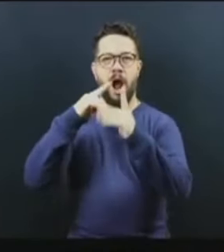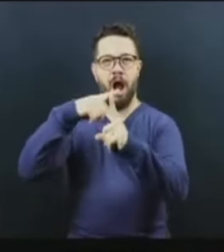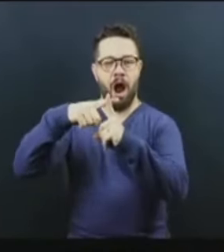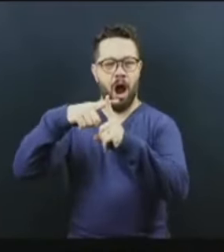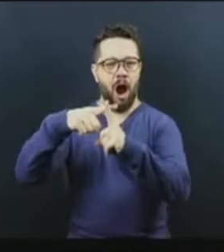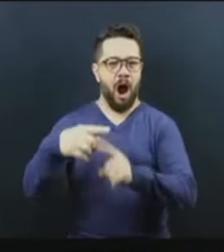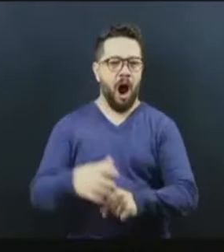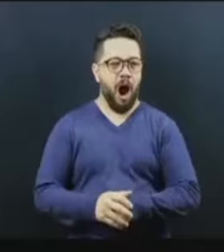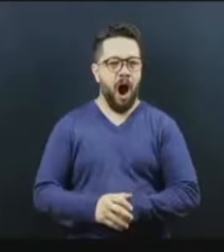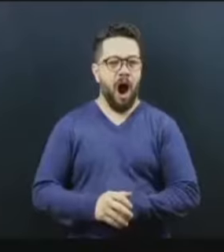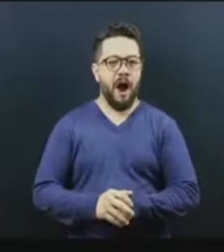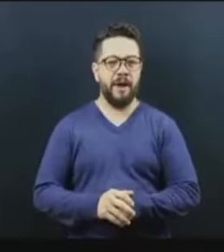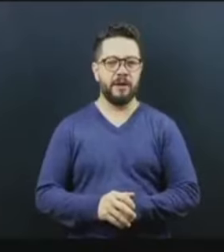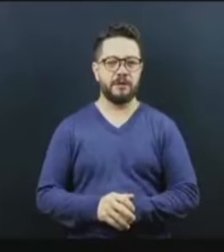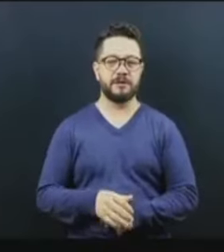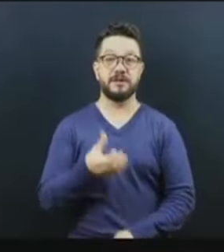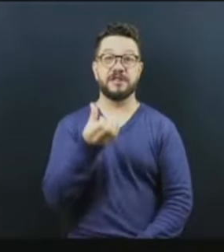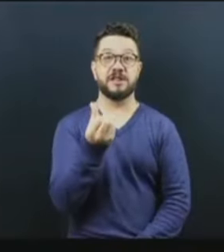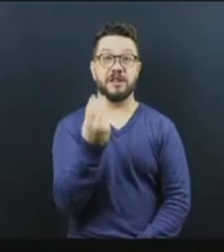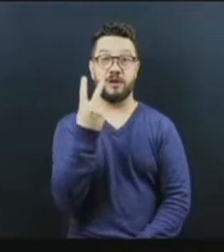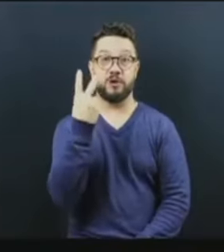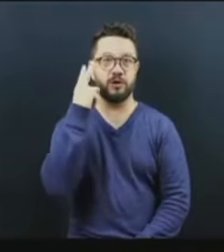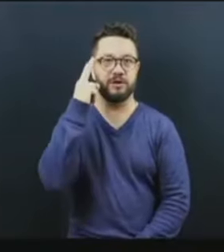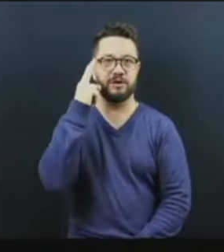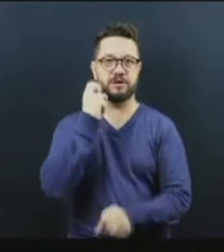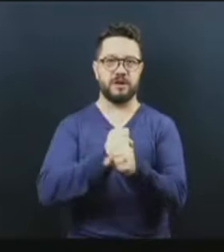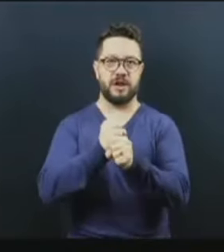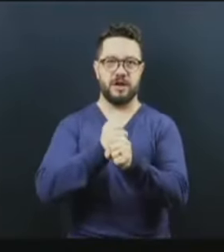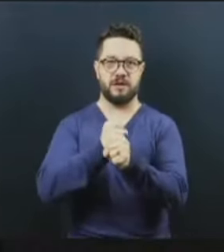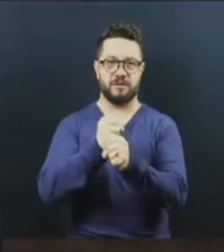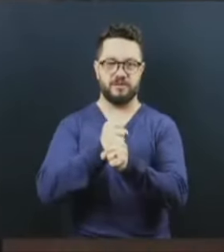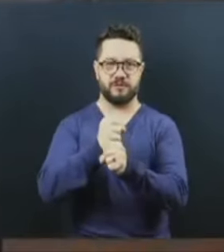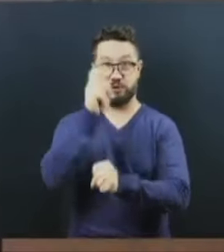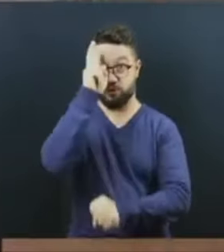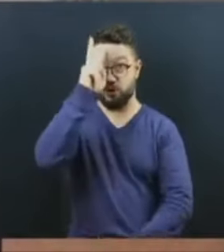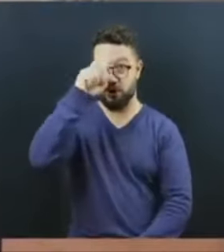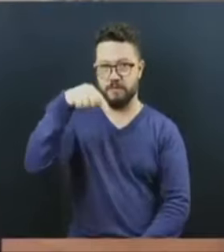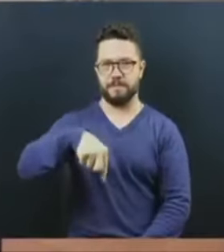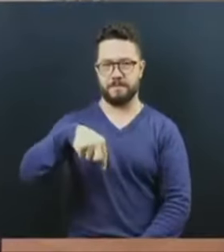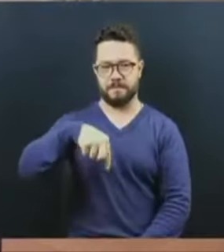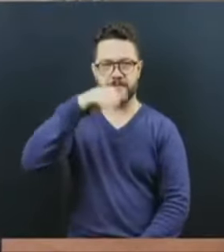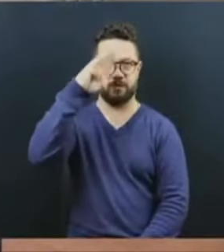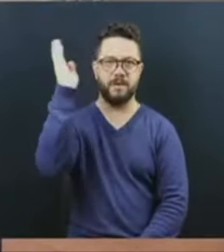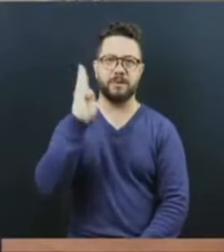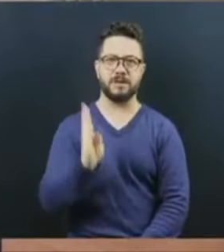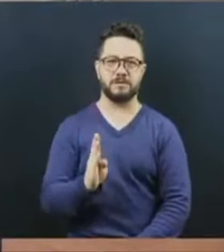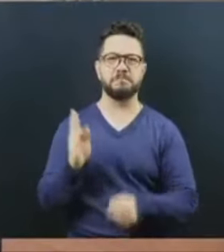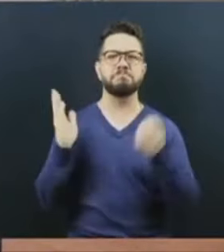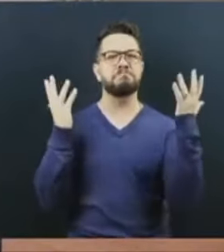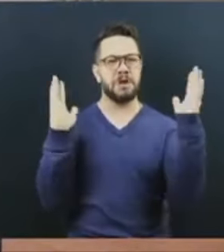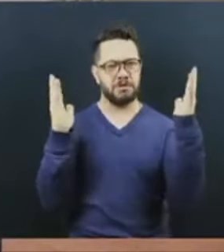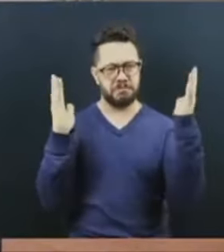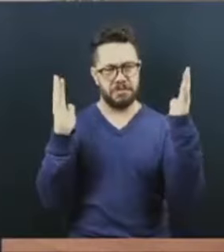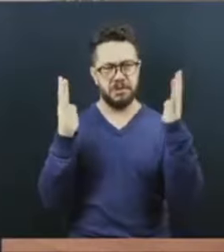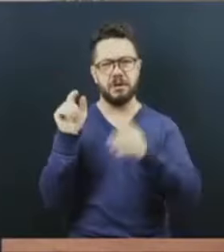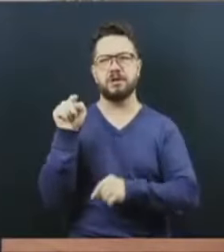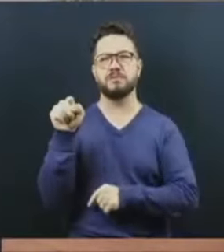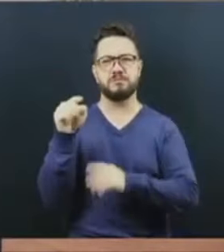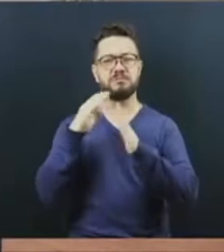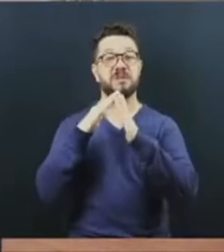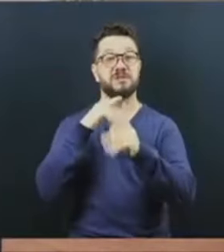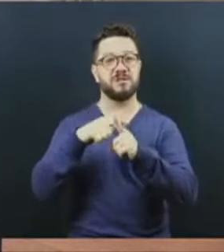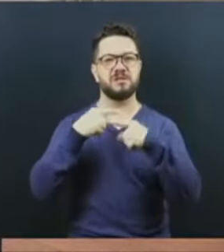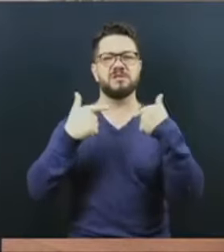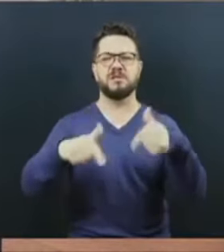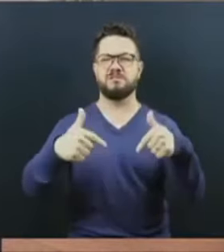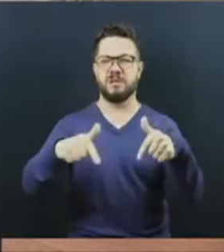de história no Brasil. Deixo aqui os meus parabéns a esta igreja, que faz um trabalho